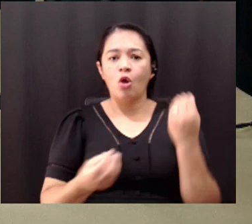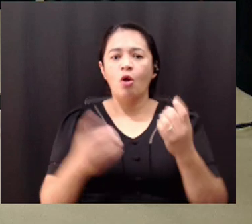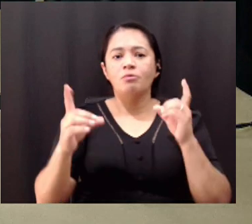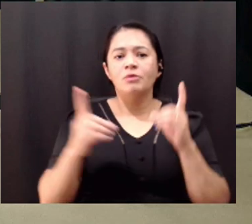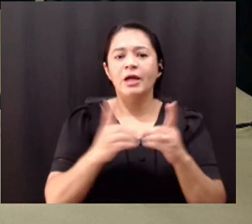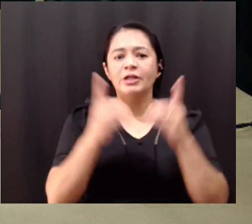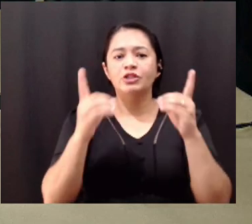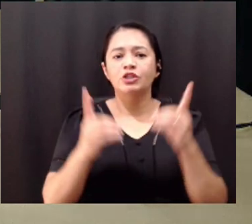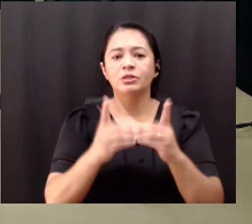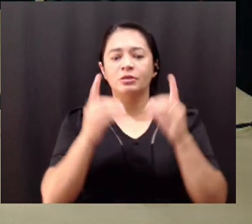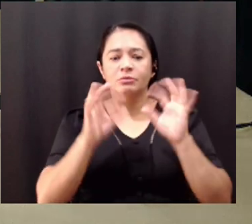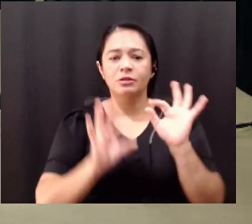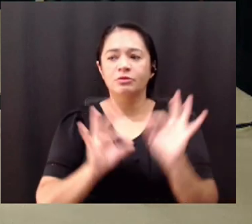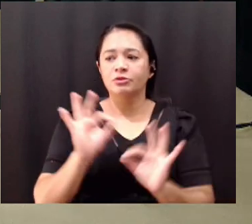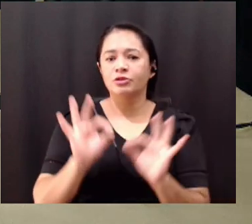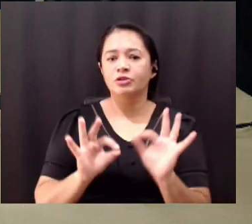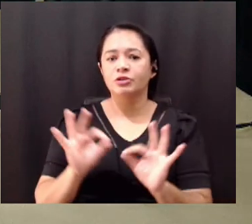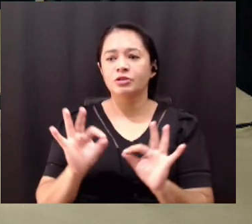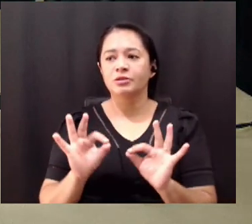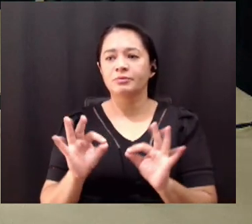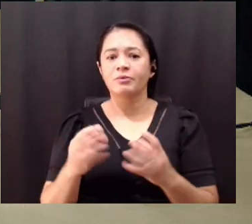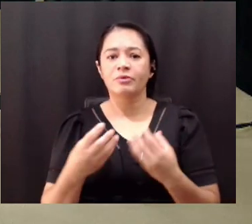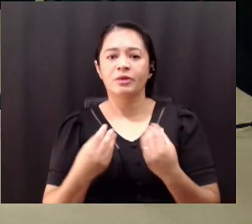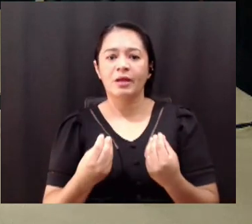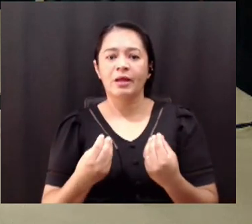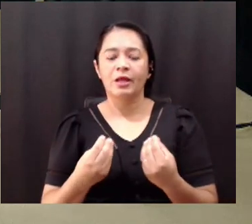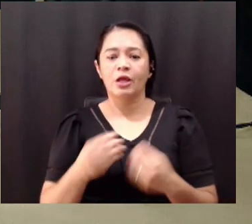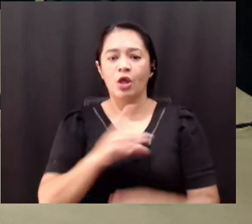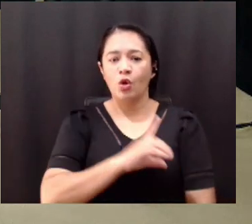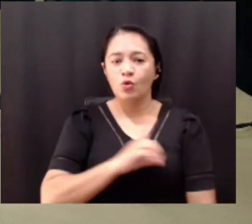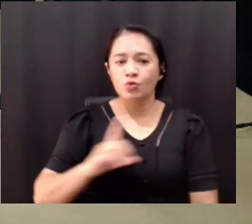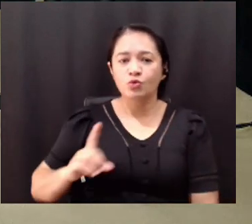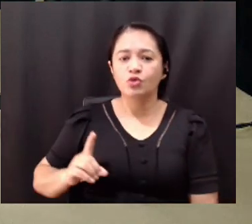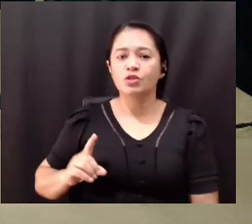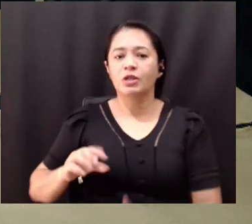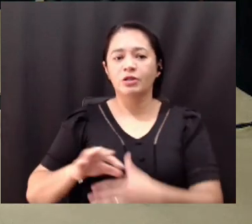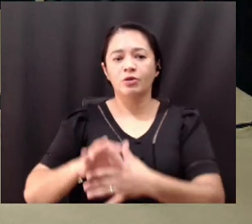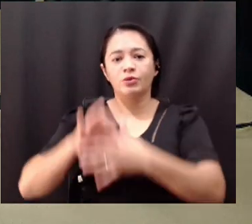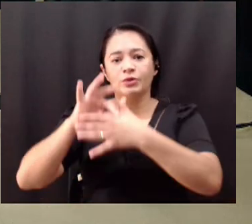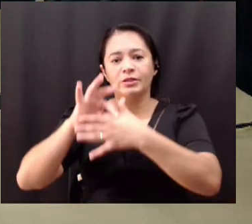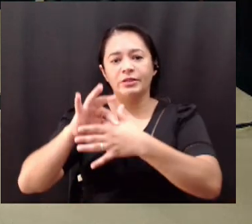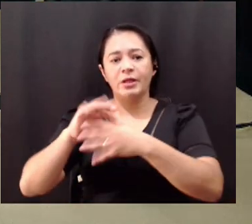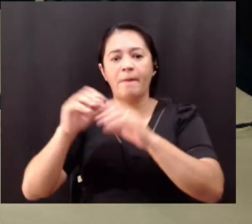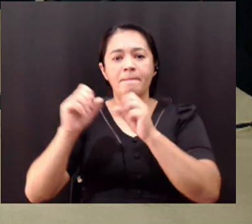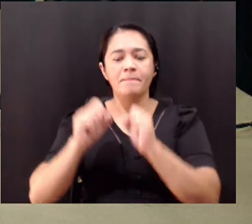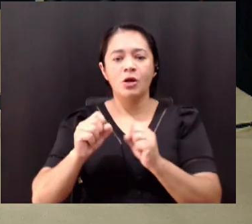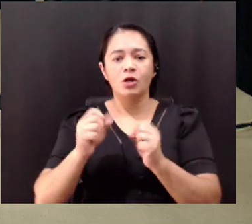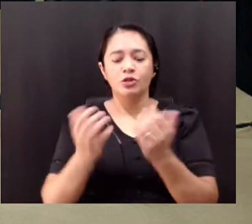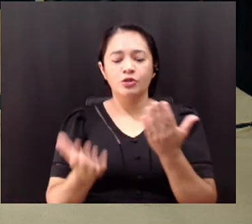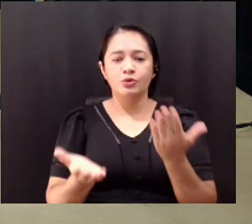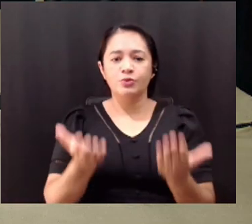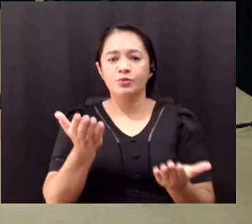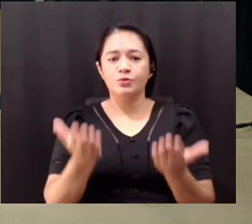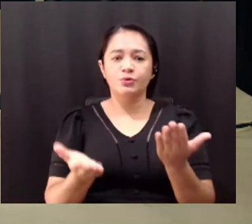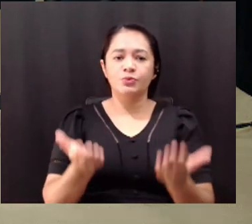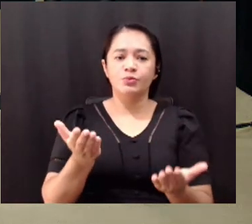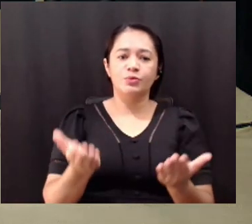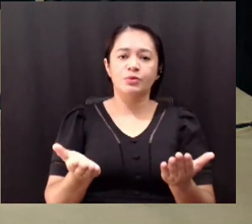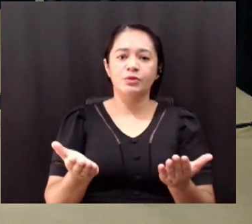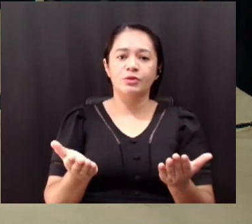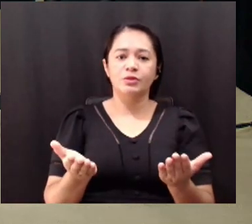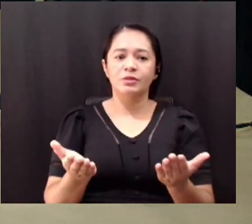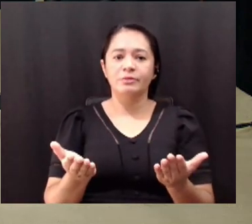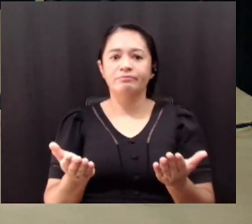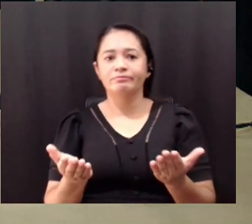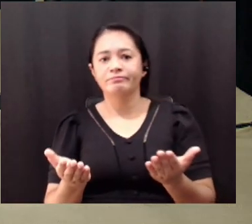que tanto o gestor, quanto o líder, quanto o liderado possam ter um equilíbrio, né, para que não venha a